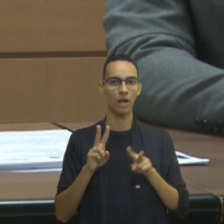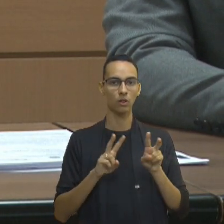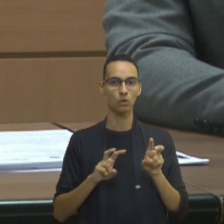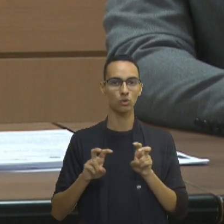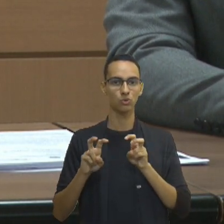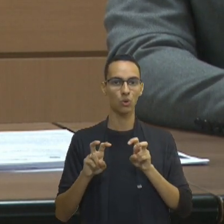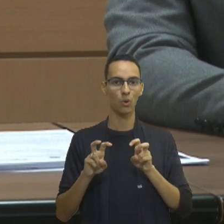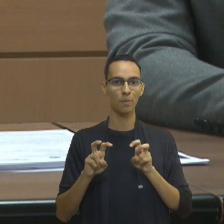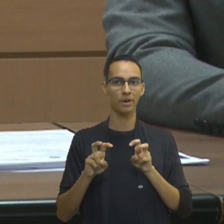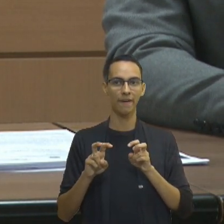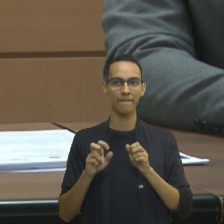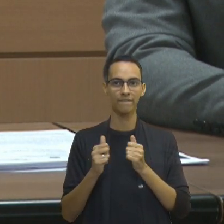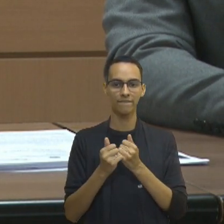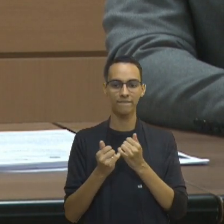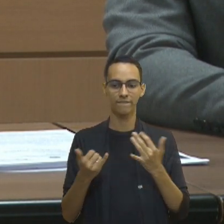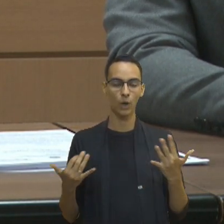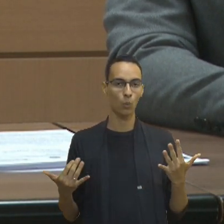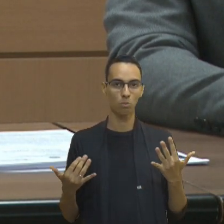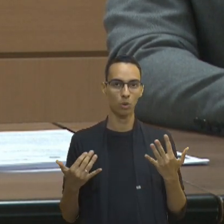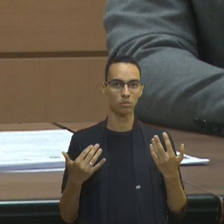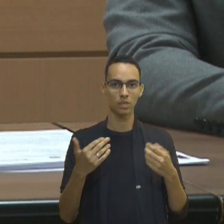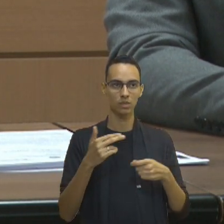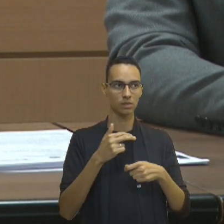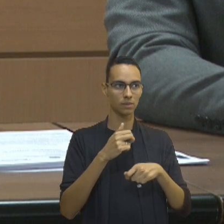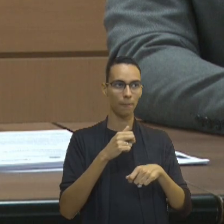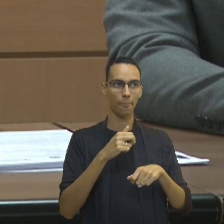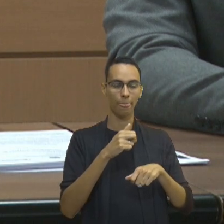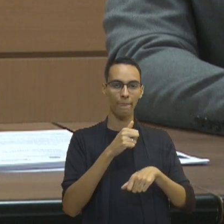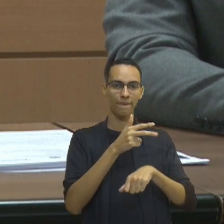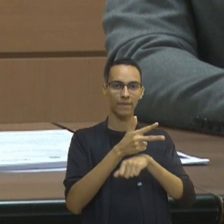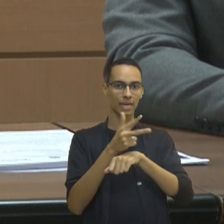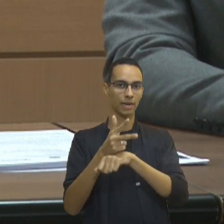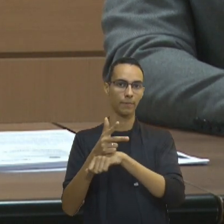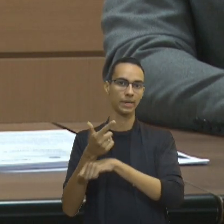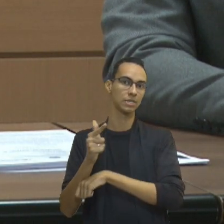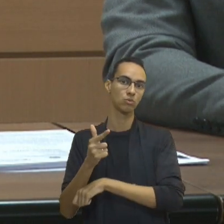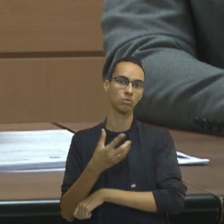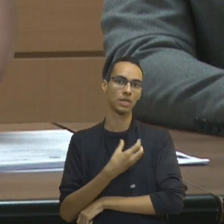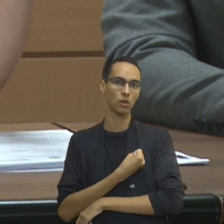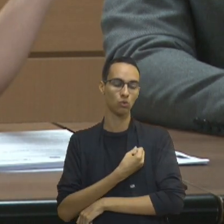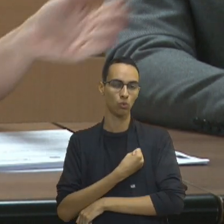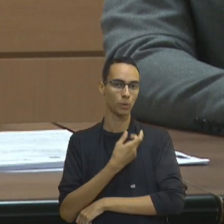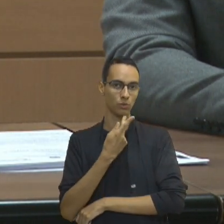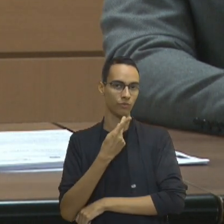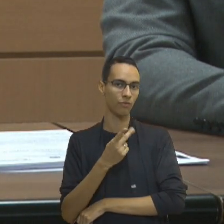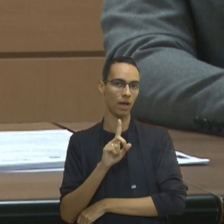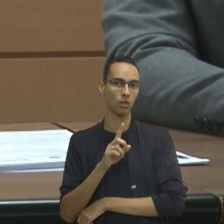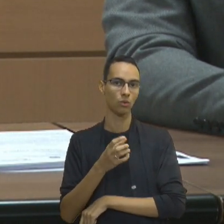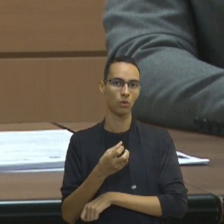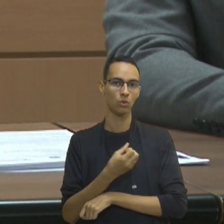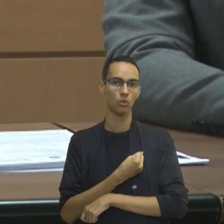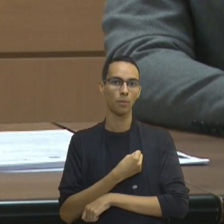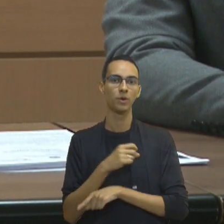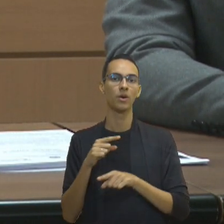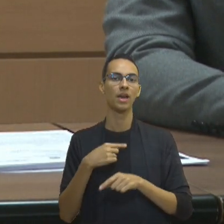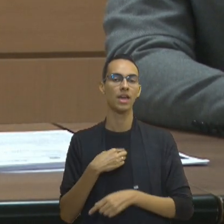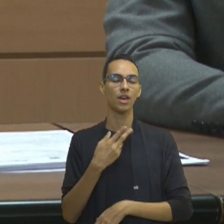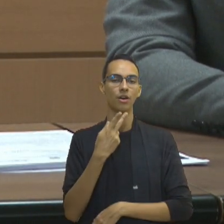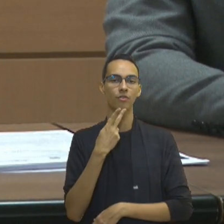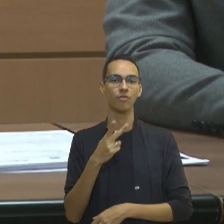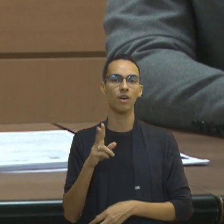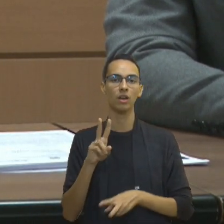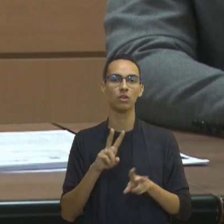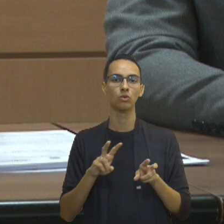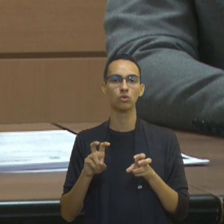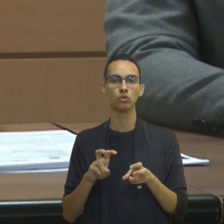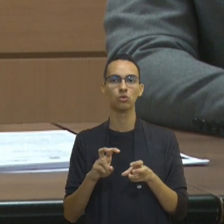câmeras, mas não digo exatamente o número, né? Falo da composição da nossa equipe de pessoal,